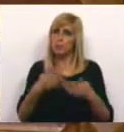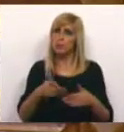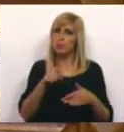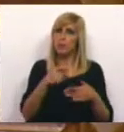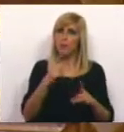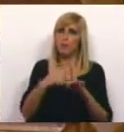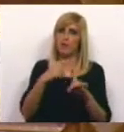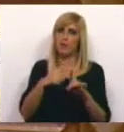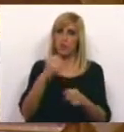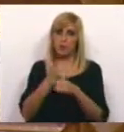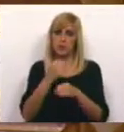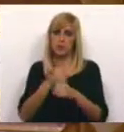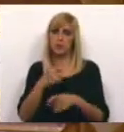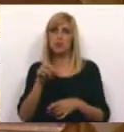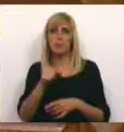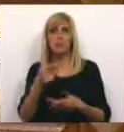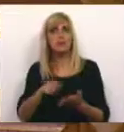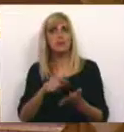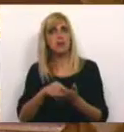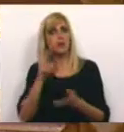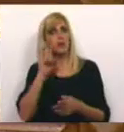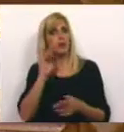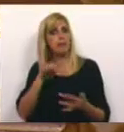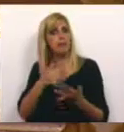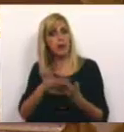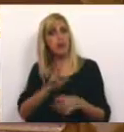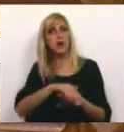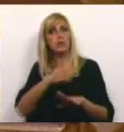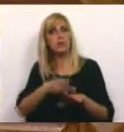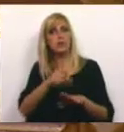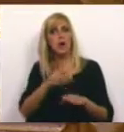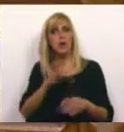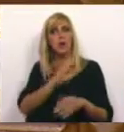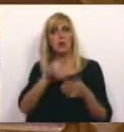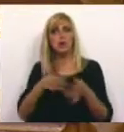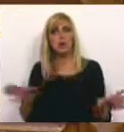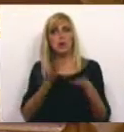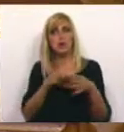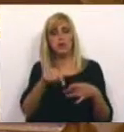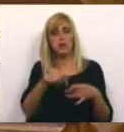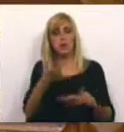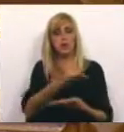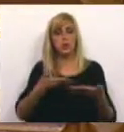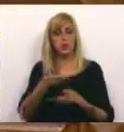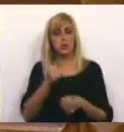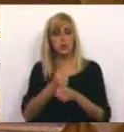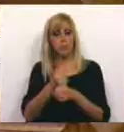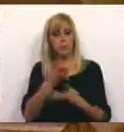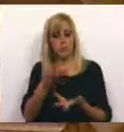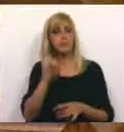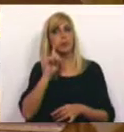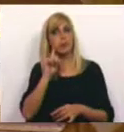mais favorável ao trabalhador ou até da necessidade de valorizar e de reforçar a contratação coletiva nas relações laborais.